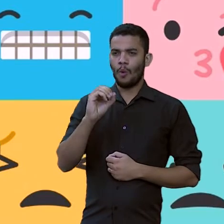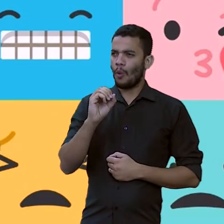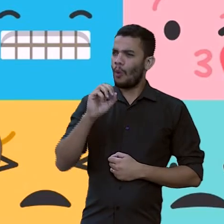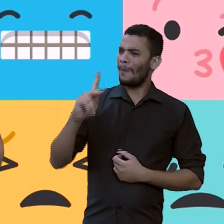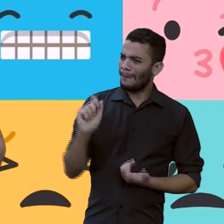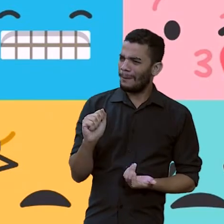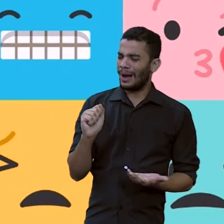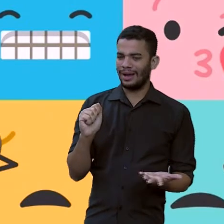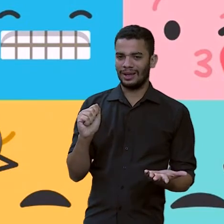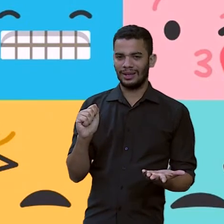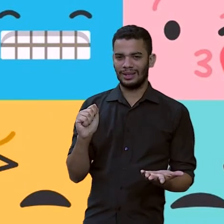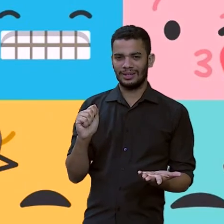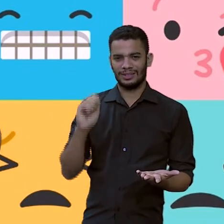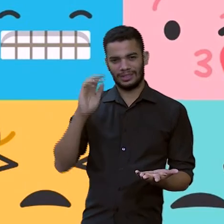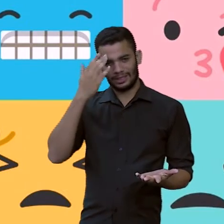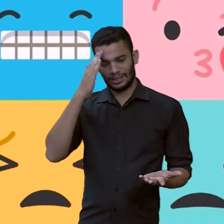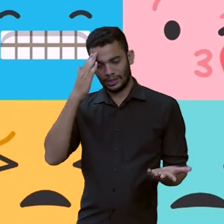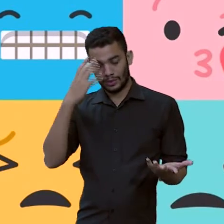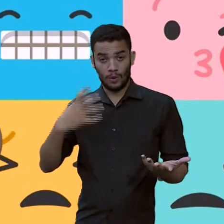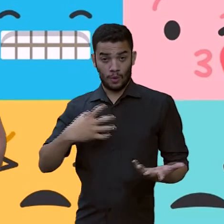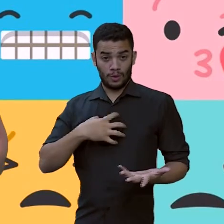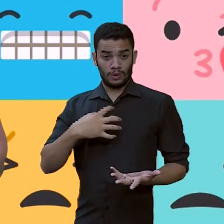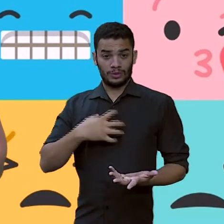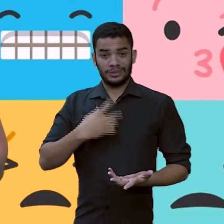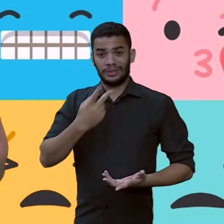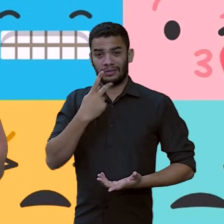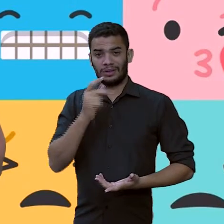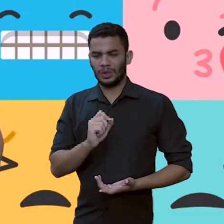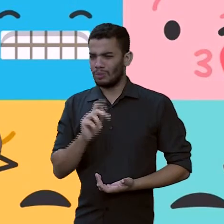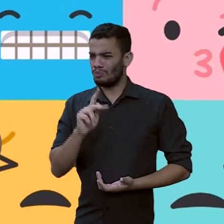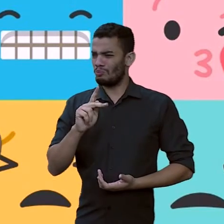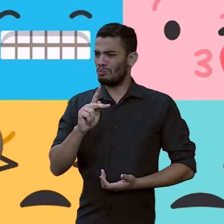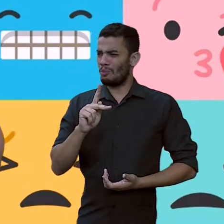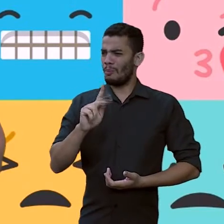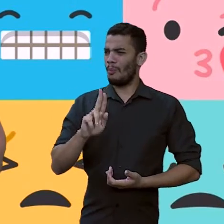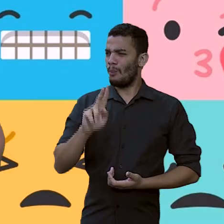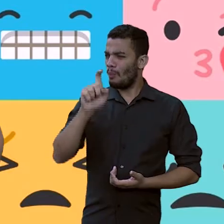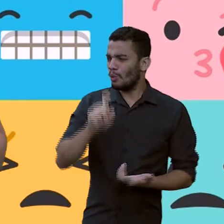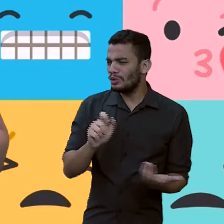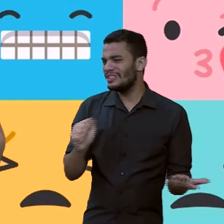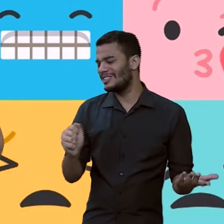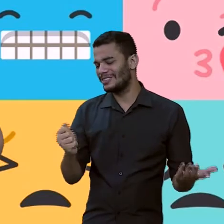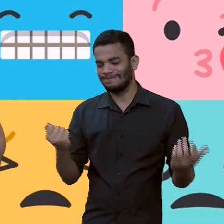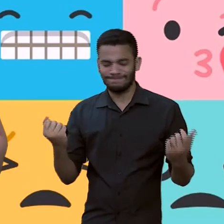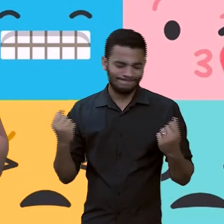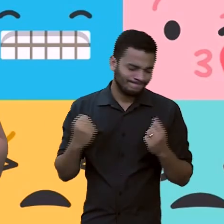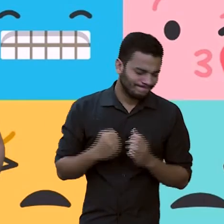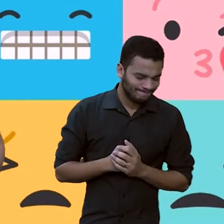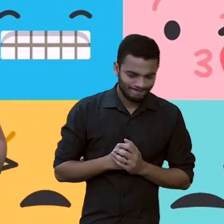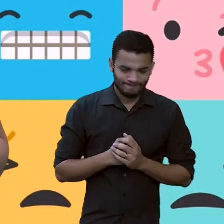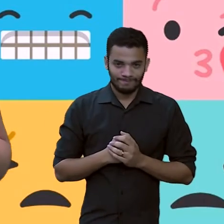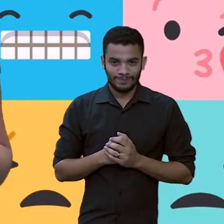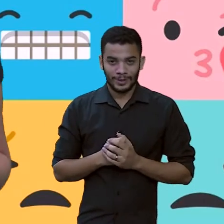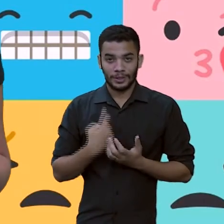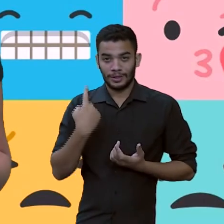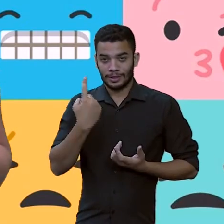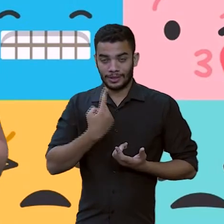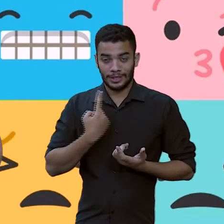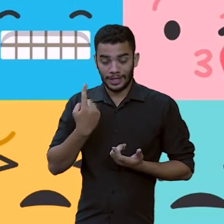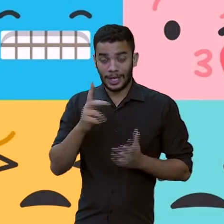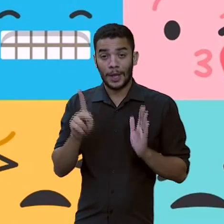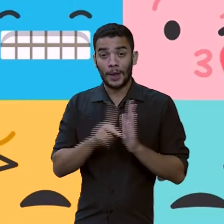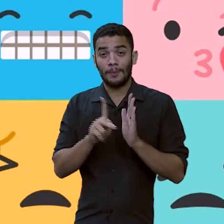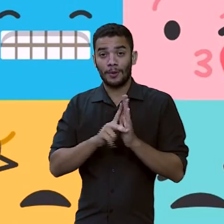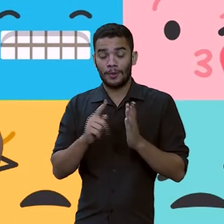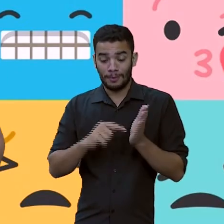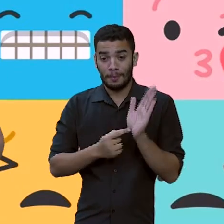puxa, ou por locuções interjetivas. Vocês lembram o que são as locuções interjetivas? São aquelas compostas por duas ou